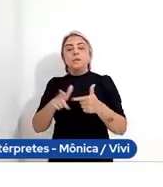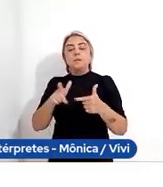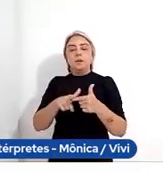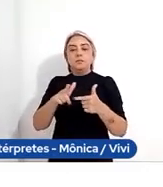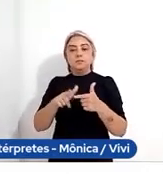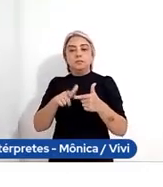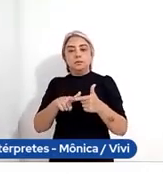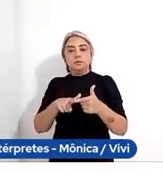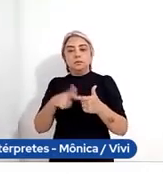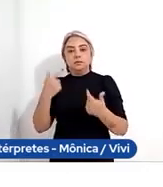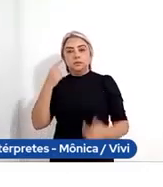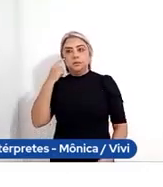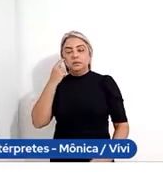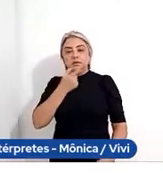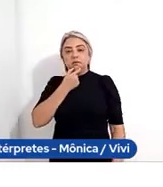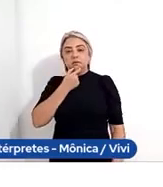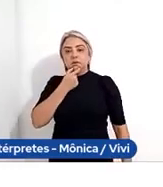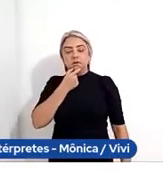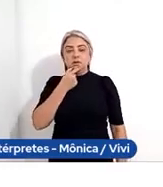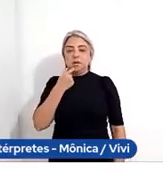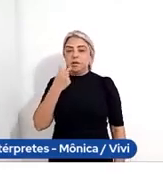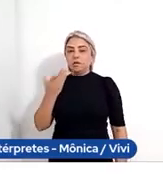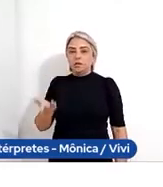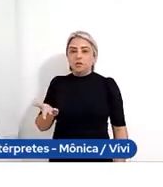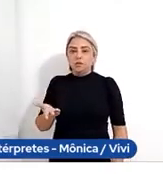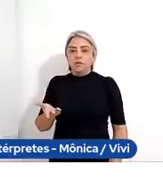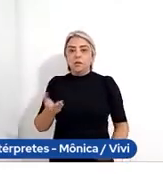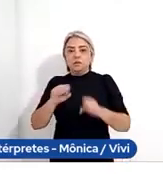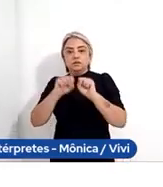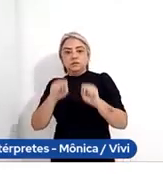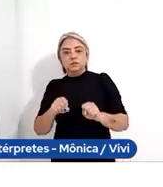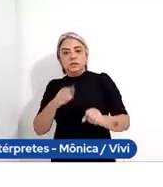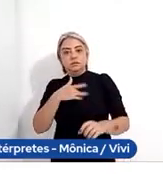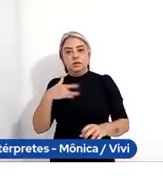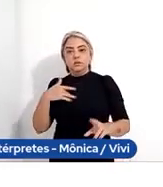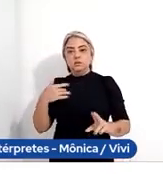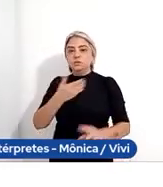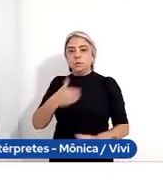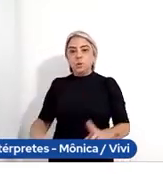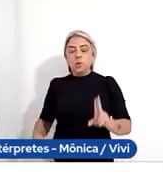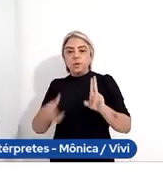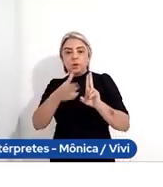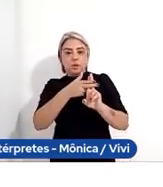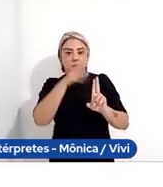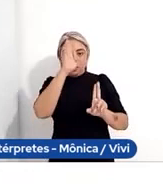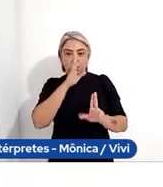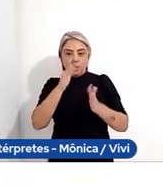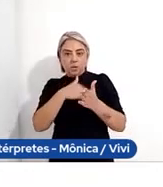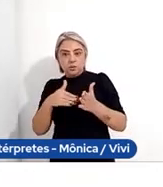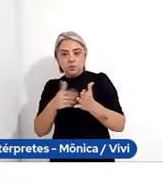o pensamento liberal acusa, né, o sistema de saúde público e gratuito, integral e